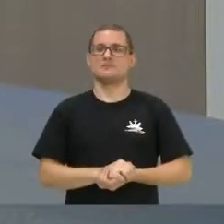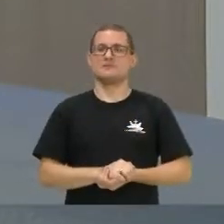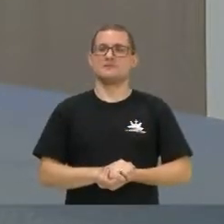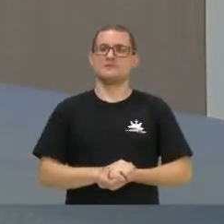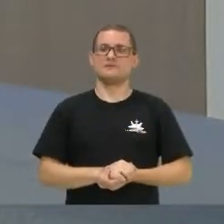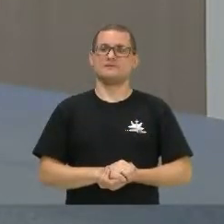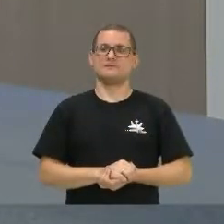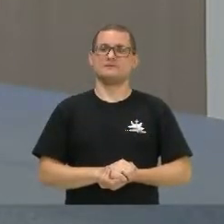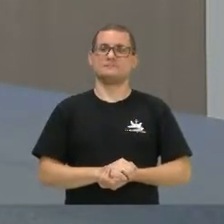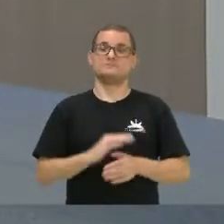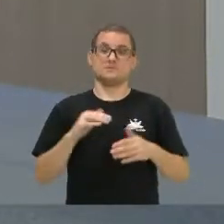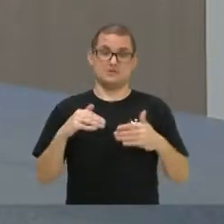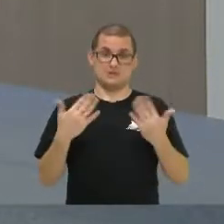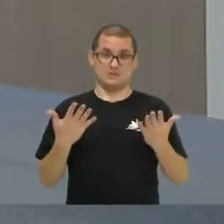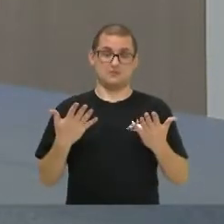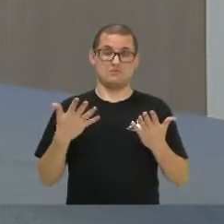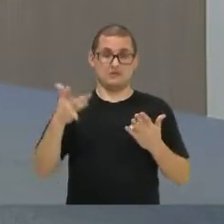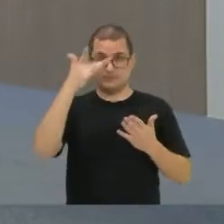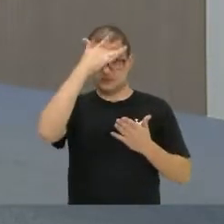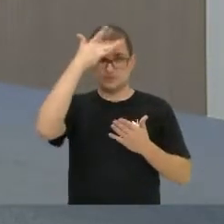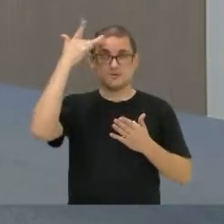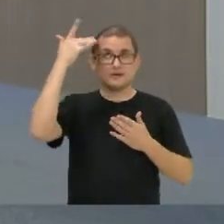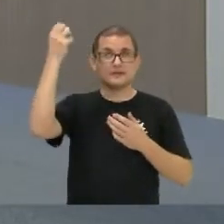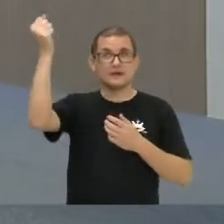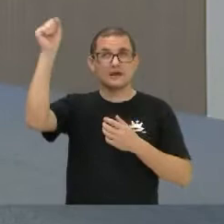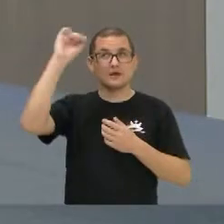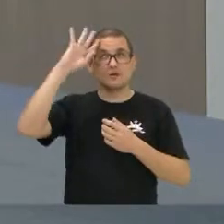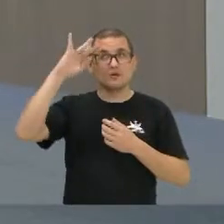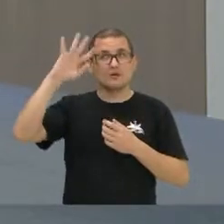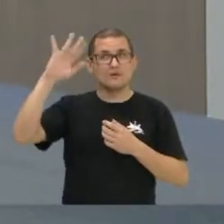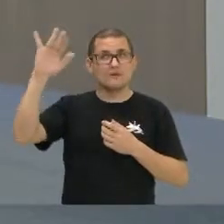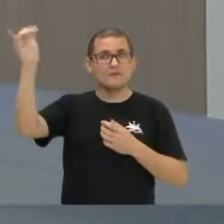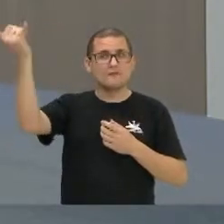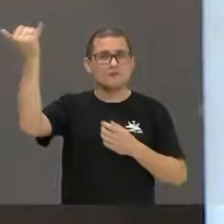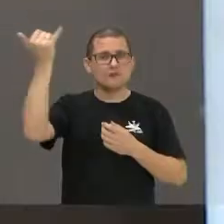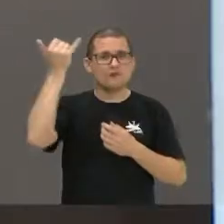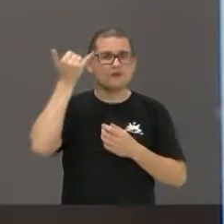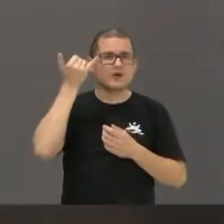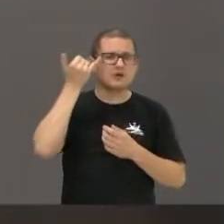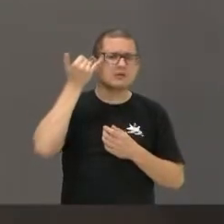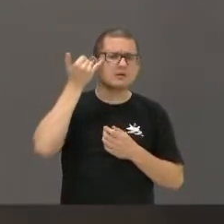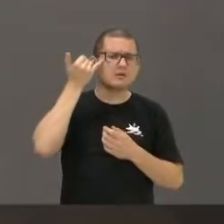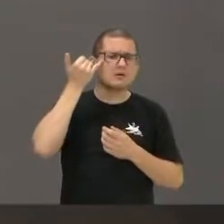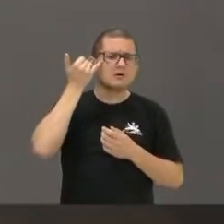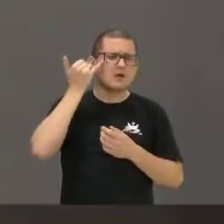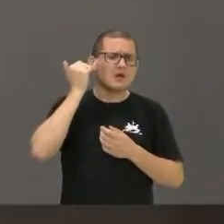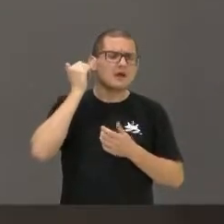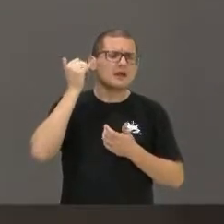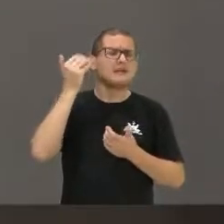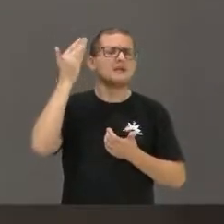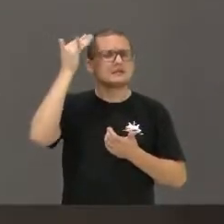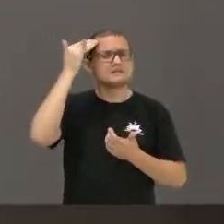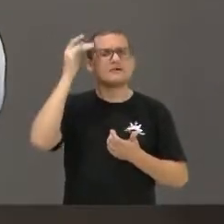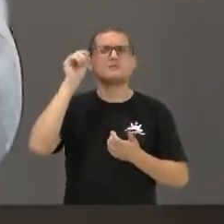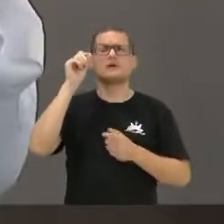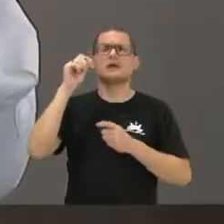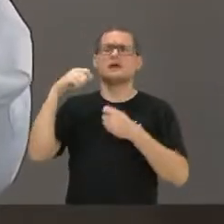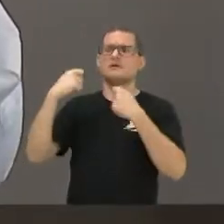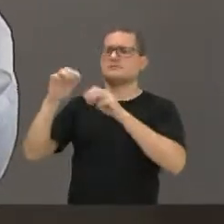recebe a missão de medina e o que ele é medir daquele templo